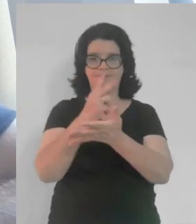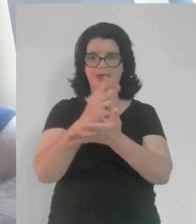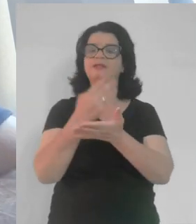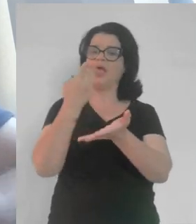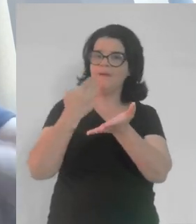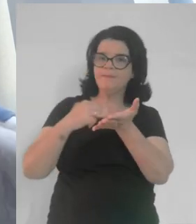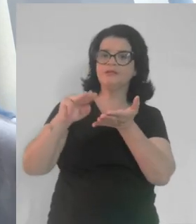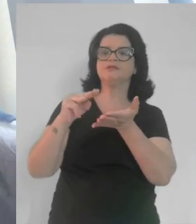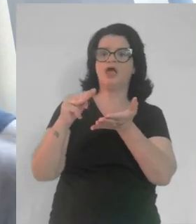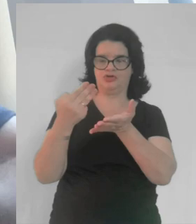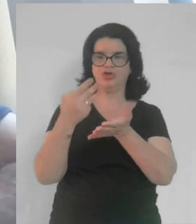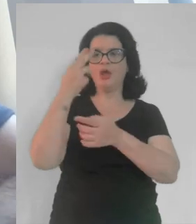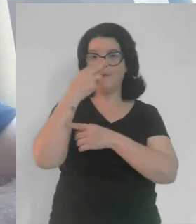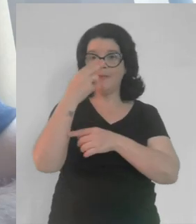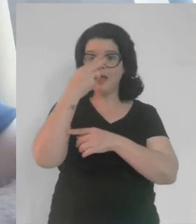a mensagem chegando